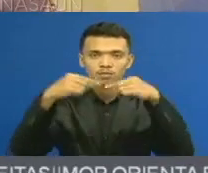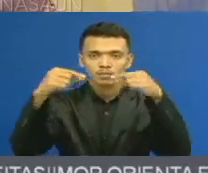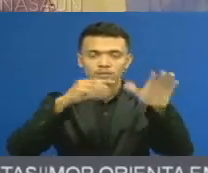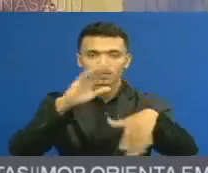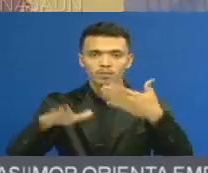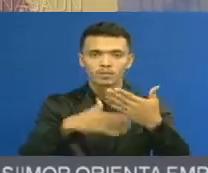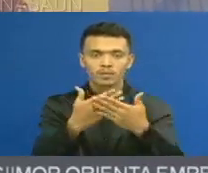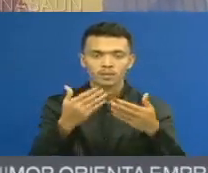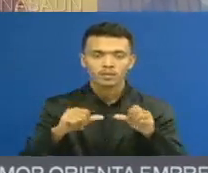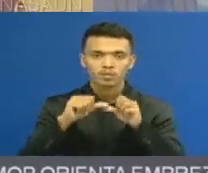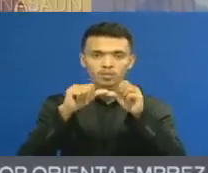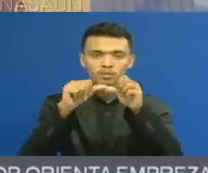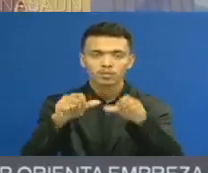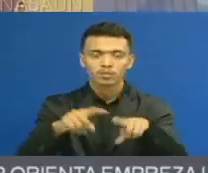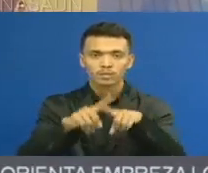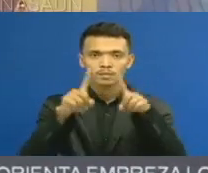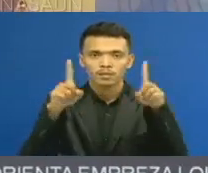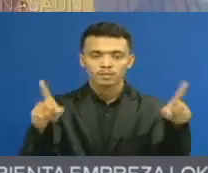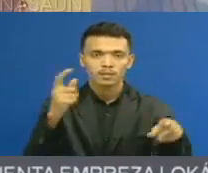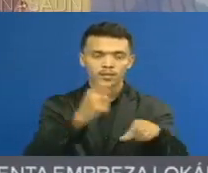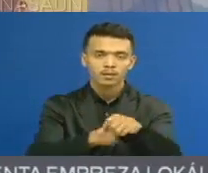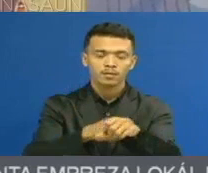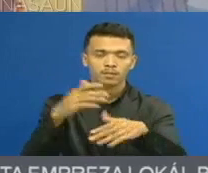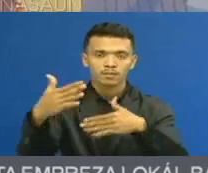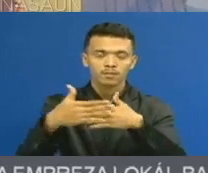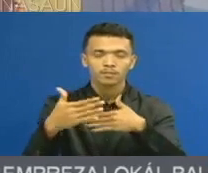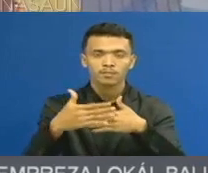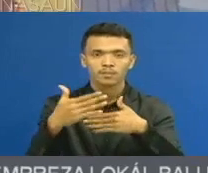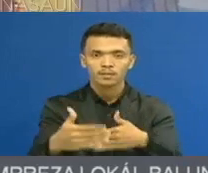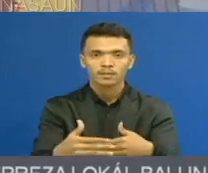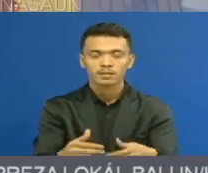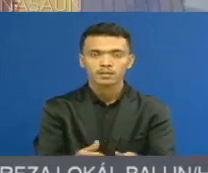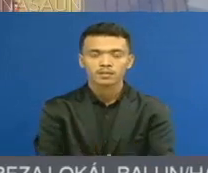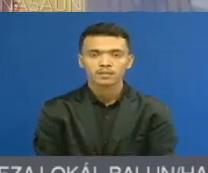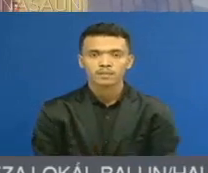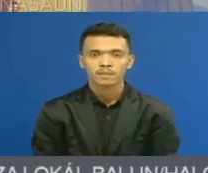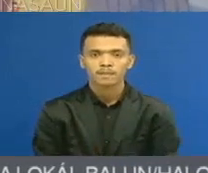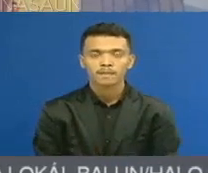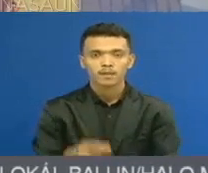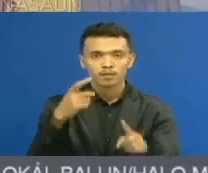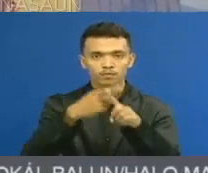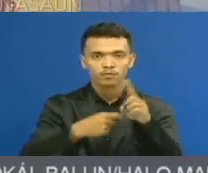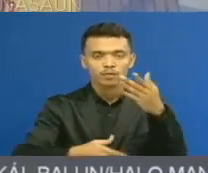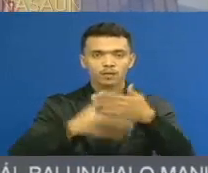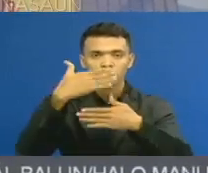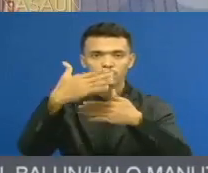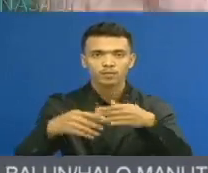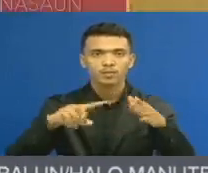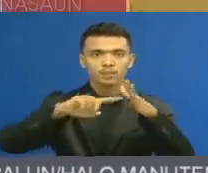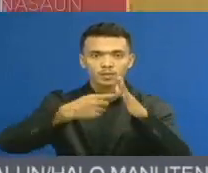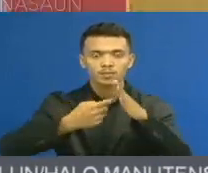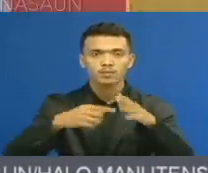Bele lá. Mas a onde é tempo badak dentro de Fulon, né, ora a